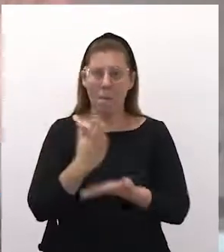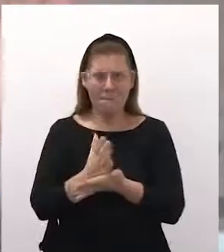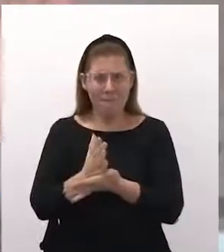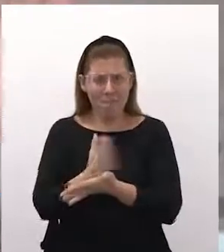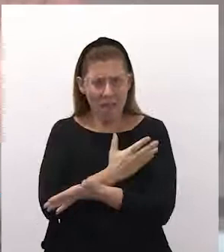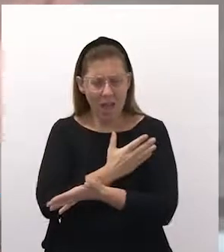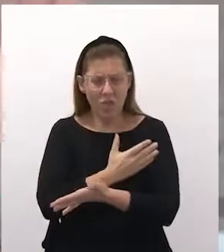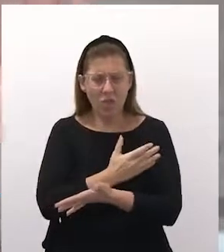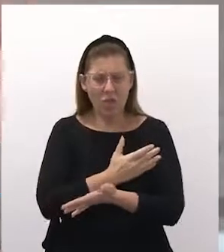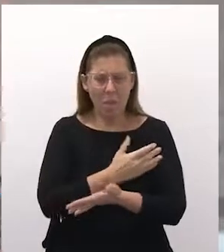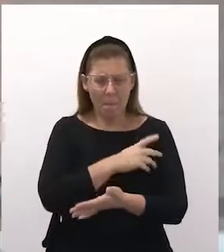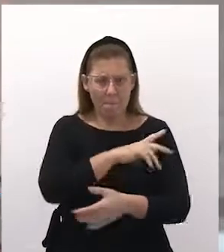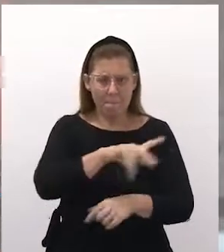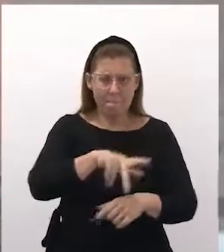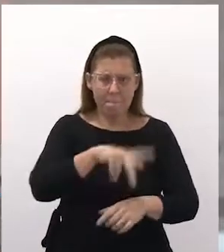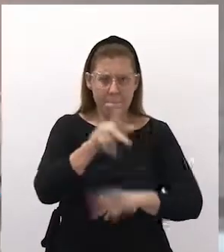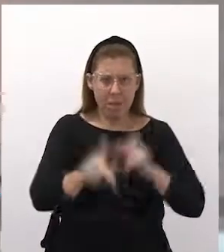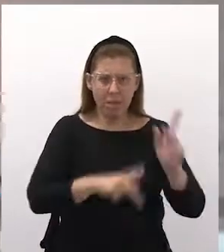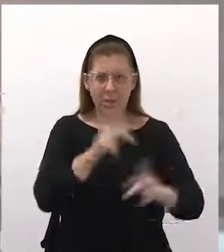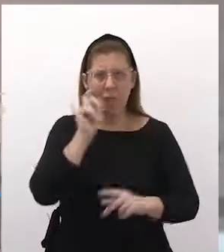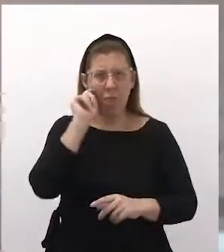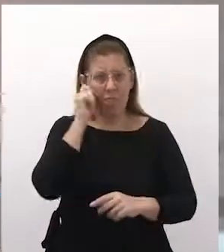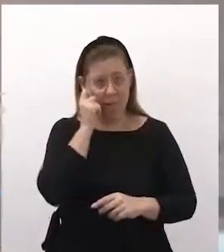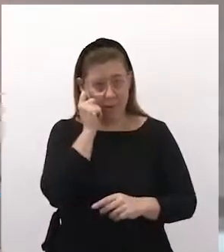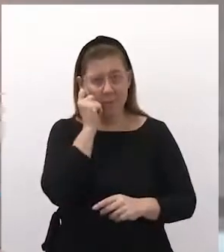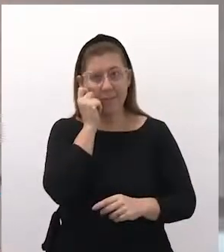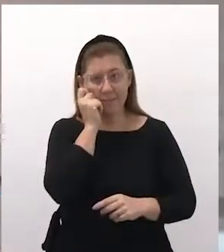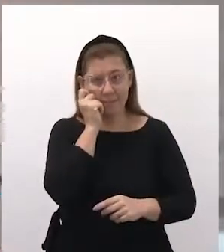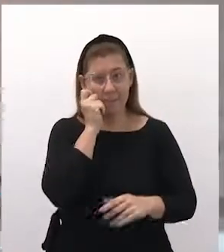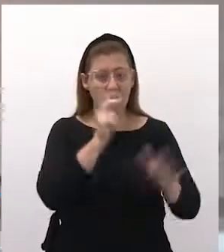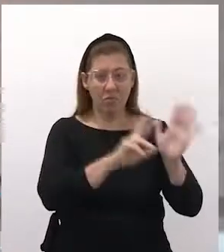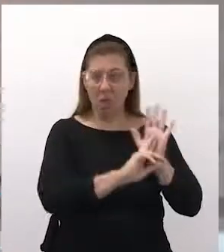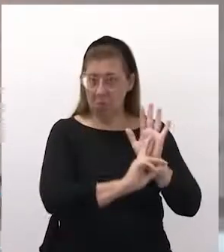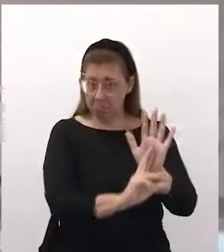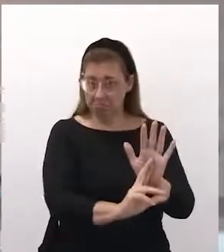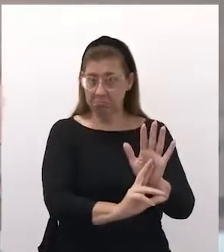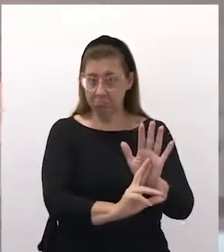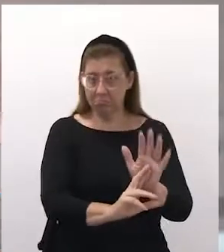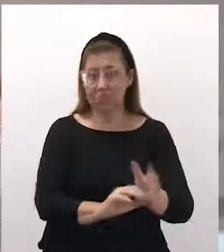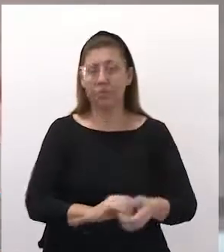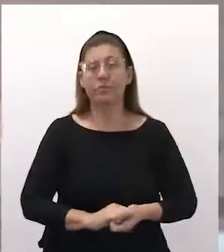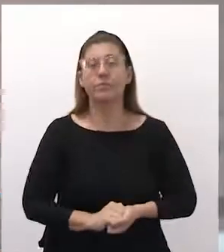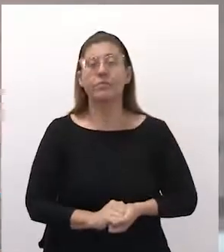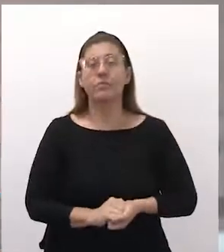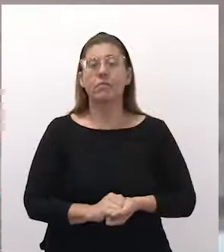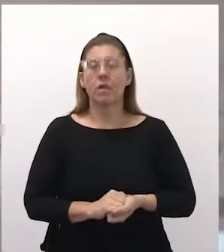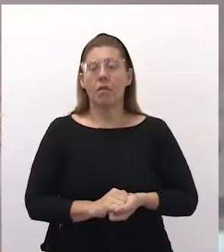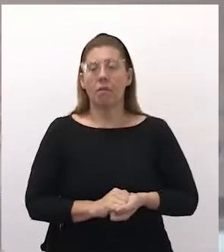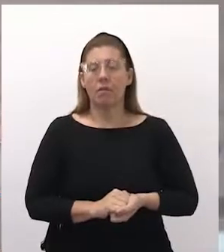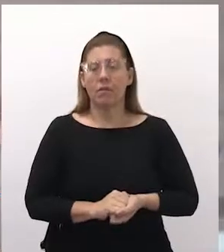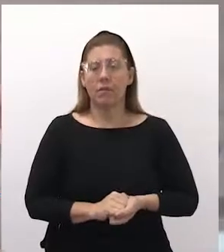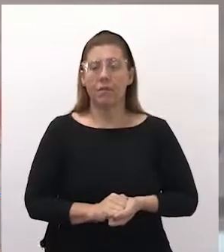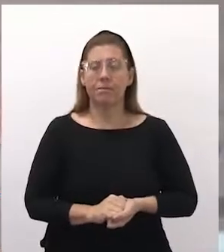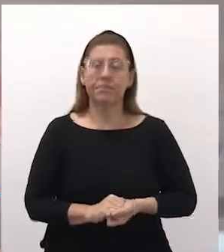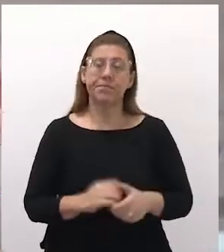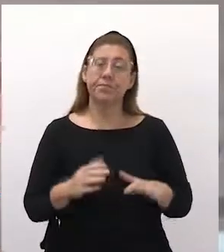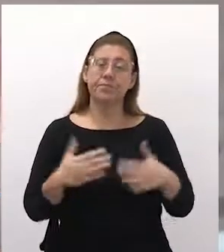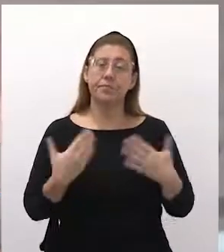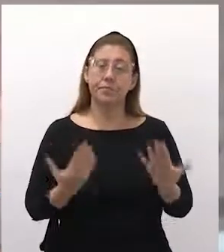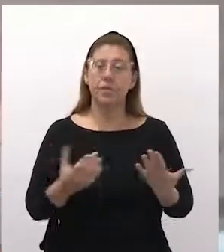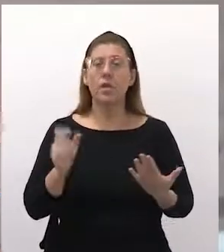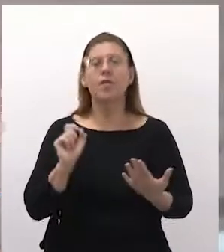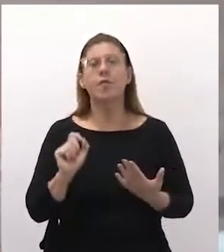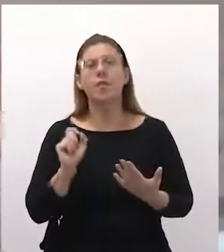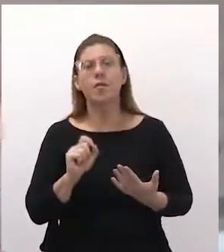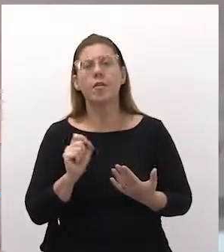é negra, as pessoas negras são subrepresentadas dentro desse espaço de poder institucional. E quem está